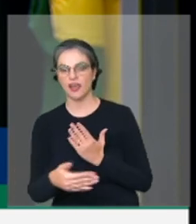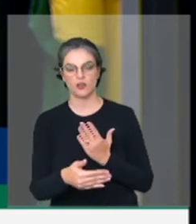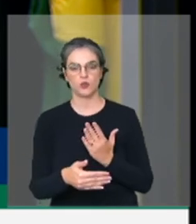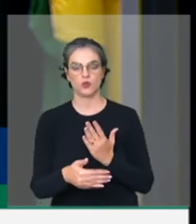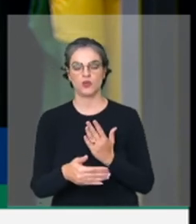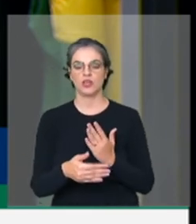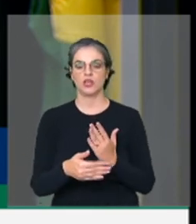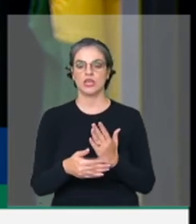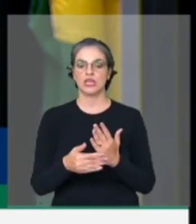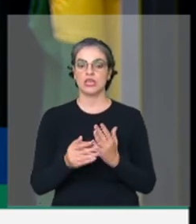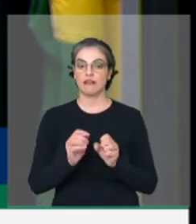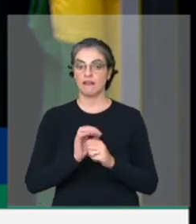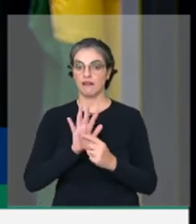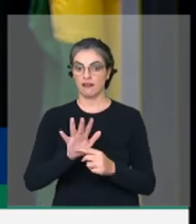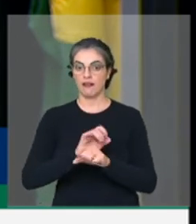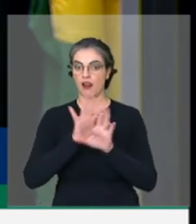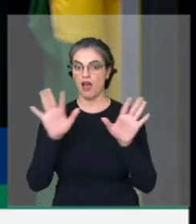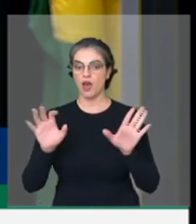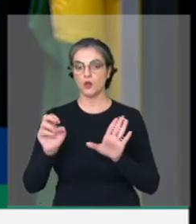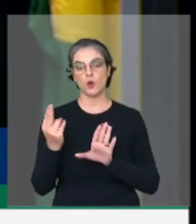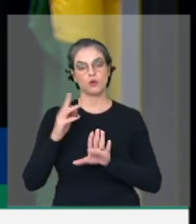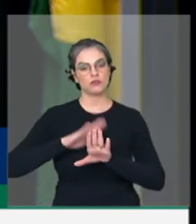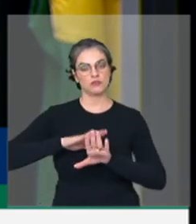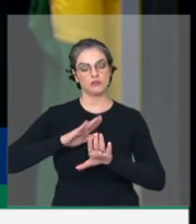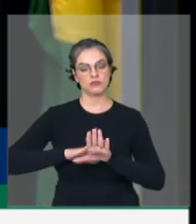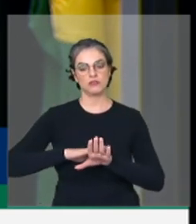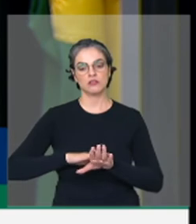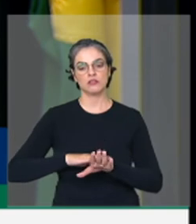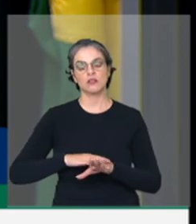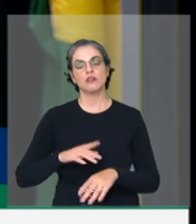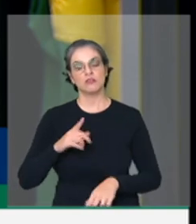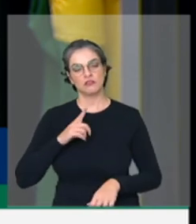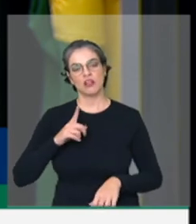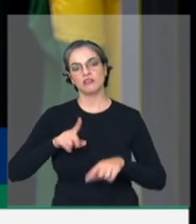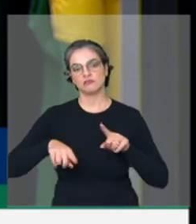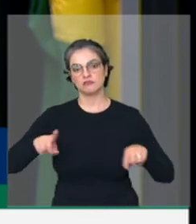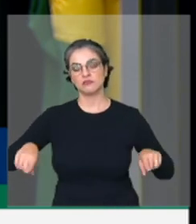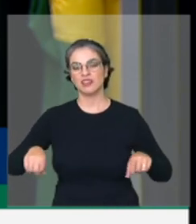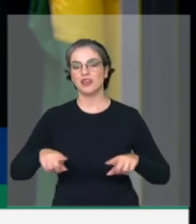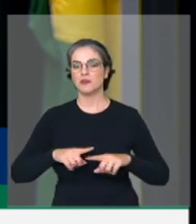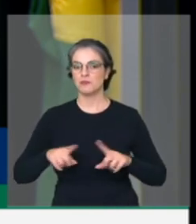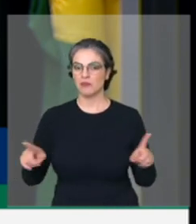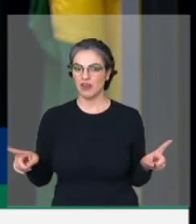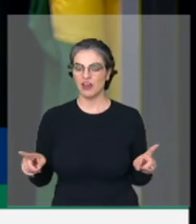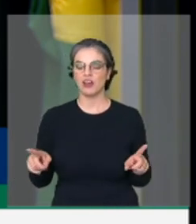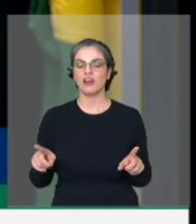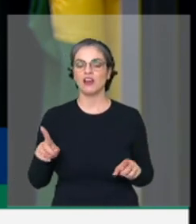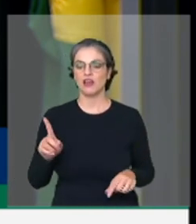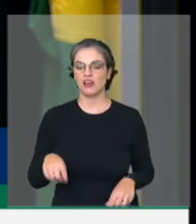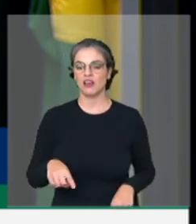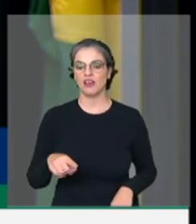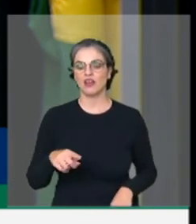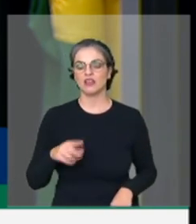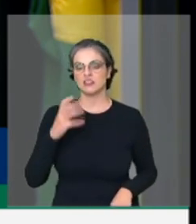ou implícita, e ainda condicional, desde que seja sério e